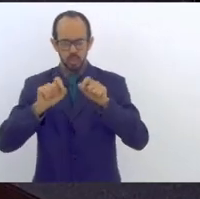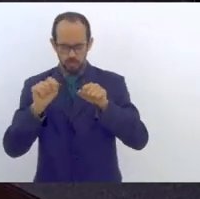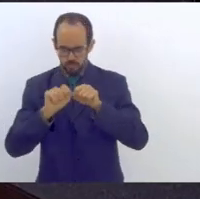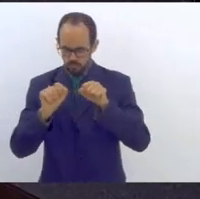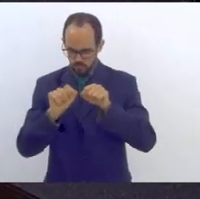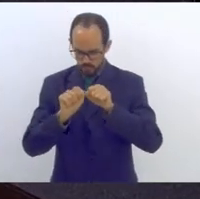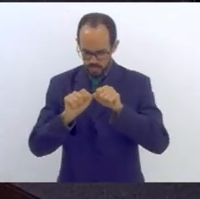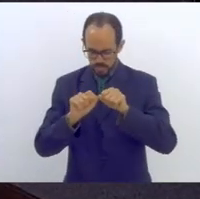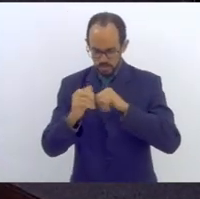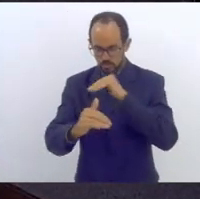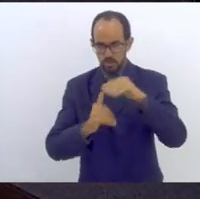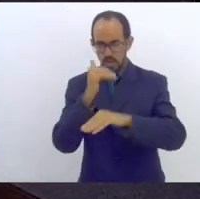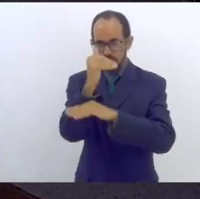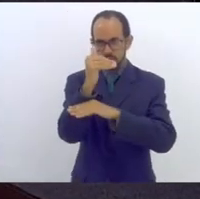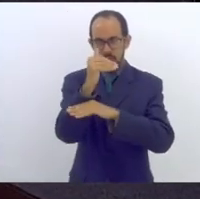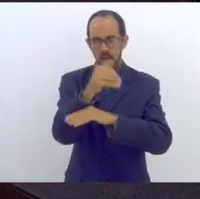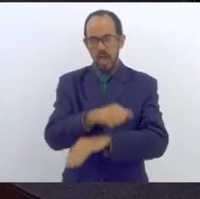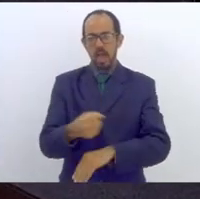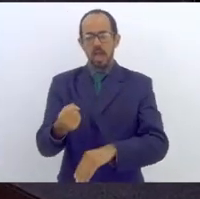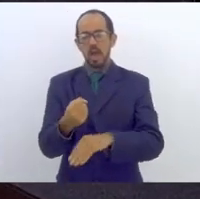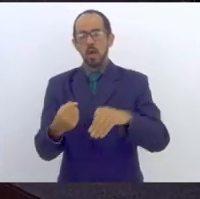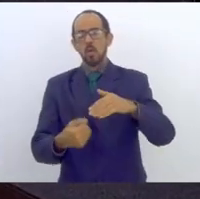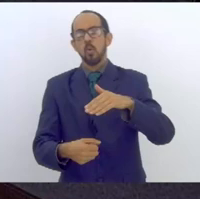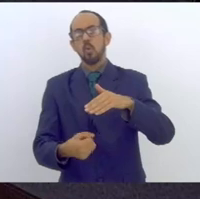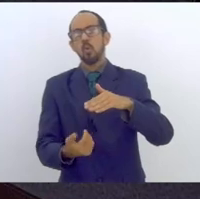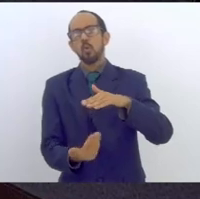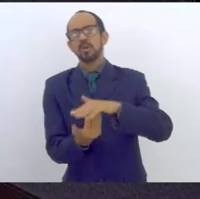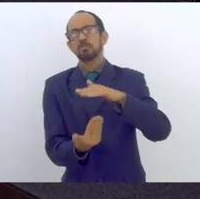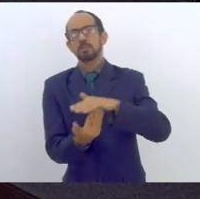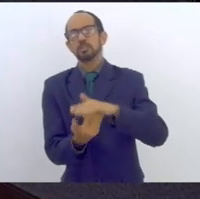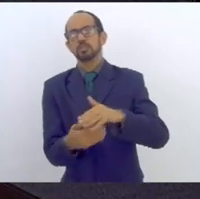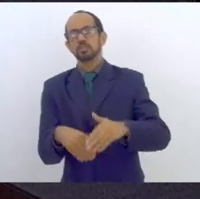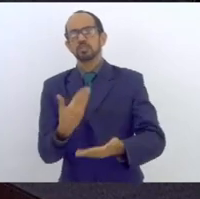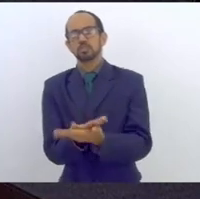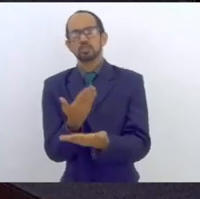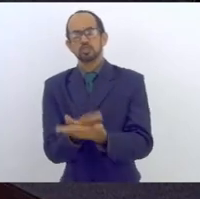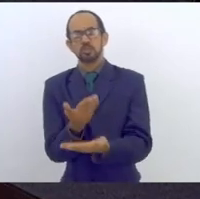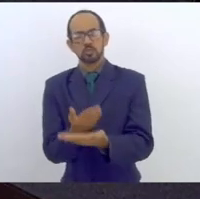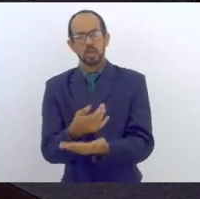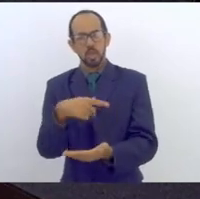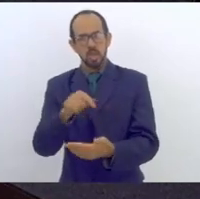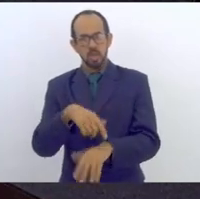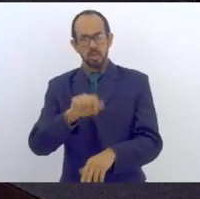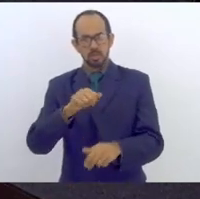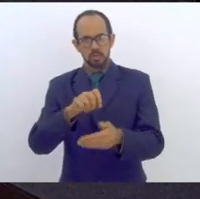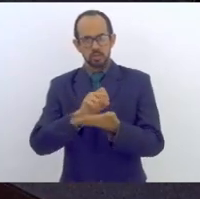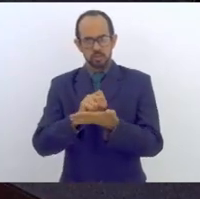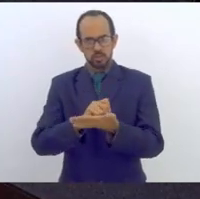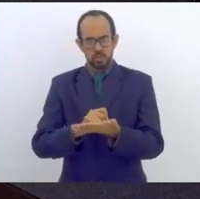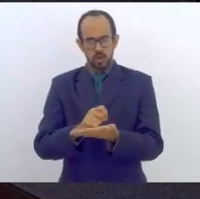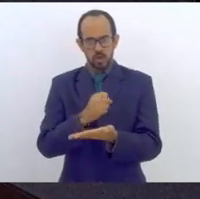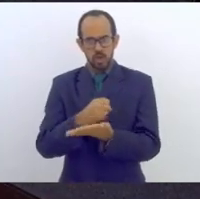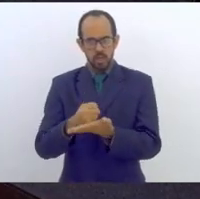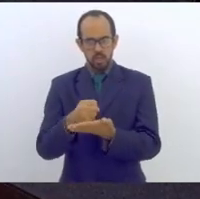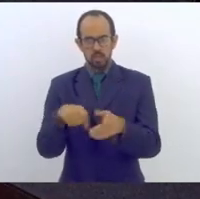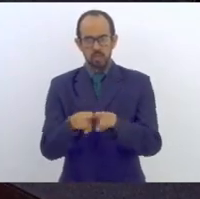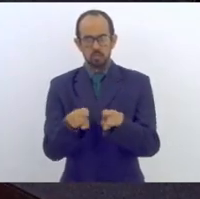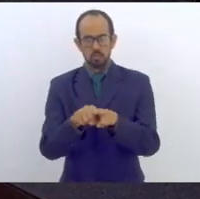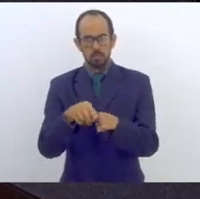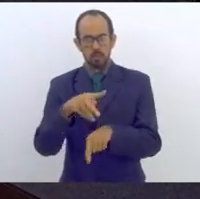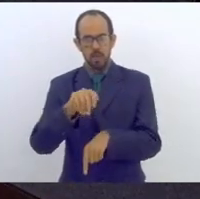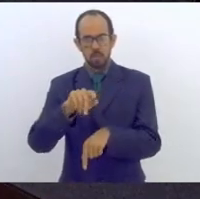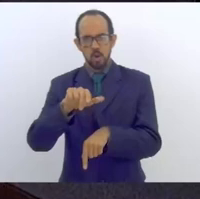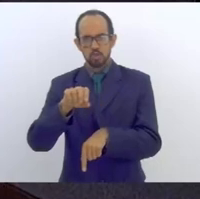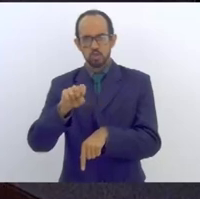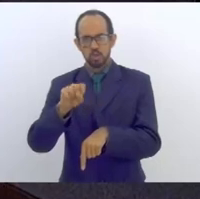o nível de escolaridade do Inspetor de polícia oficial de cartório e papiloscopista hoje para ele papiloscopista e